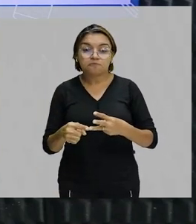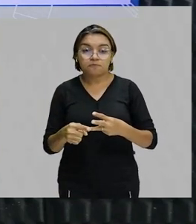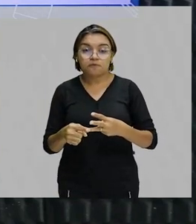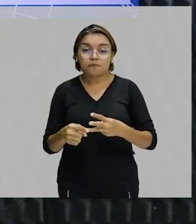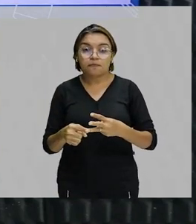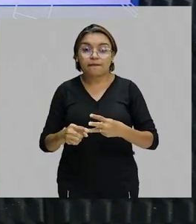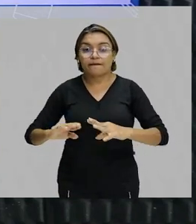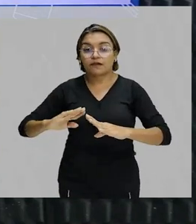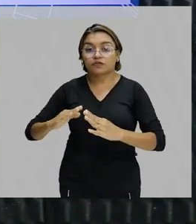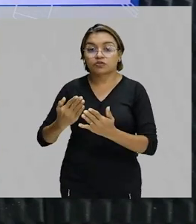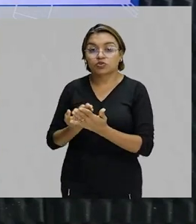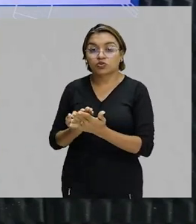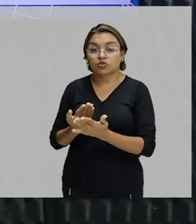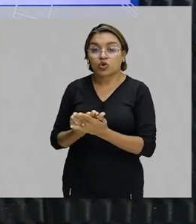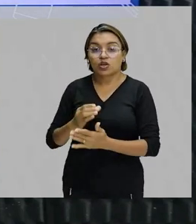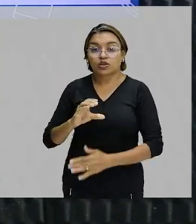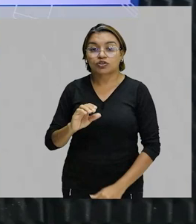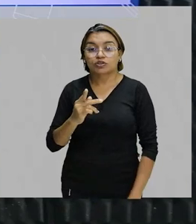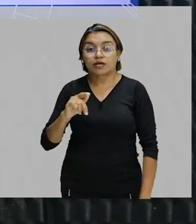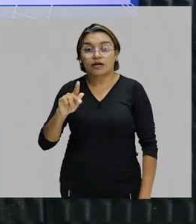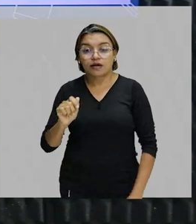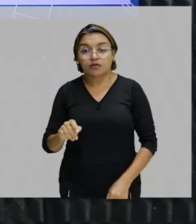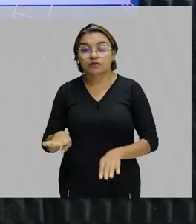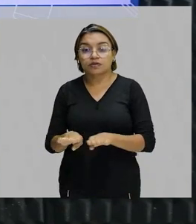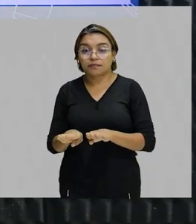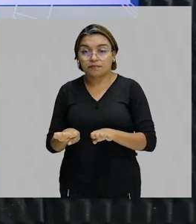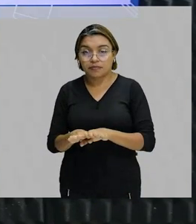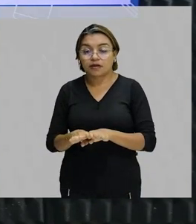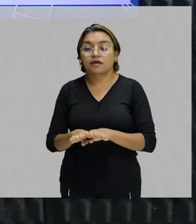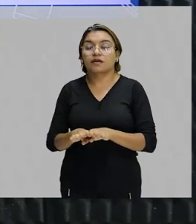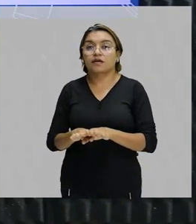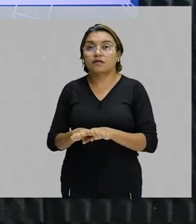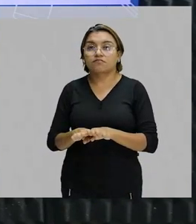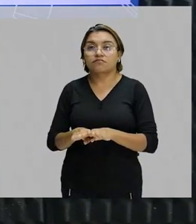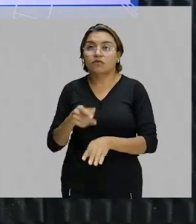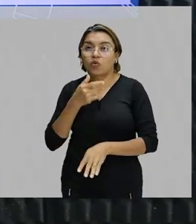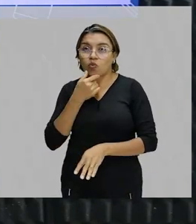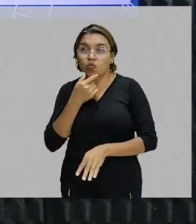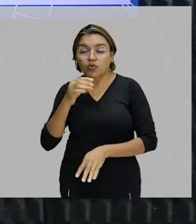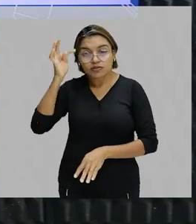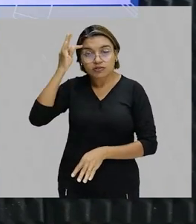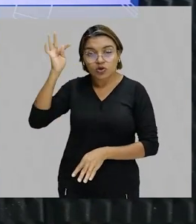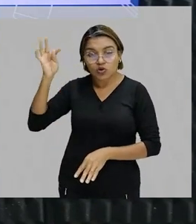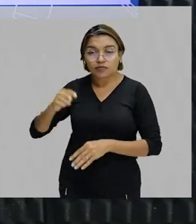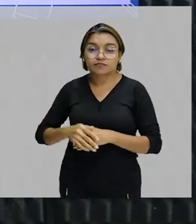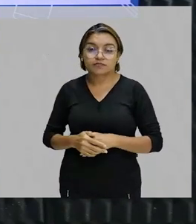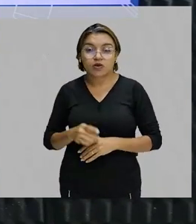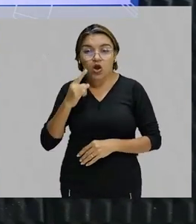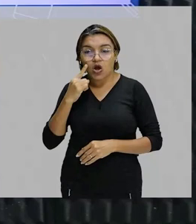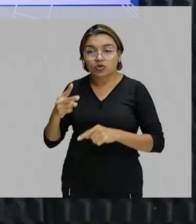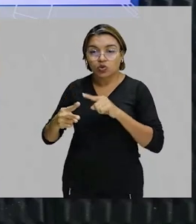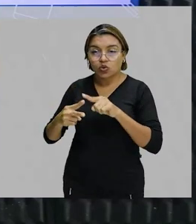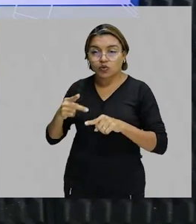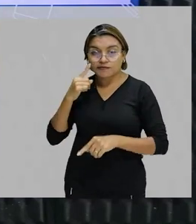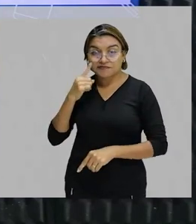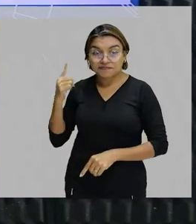contribuições intelectuais dos teóricos da escola de Chicago como por exemplo friedman e